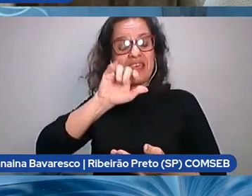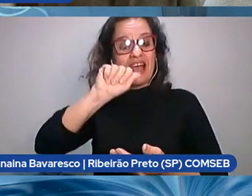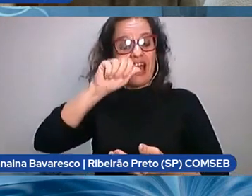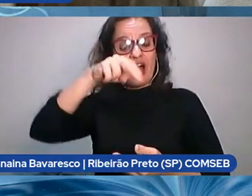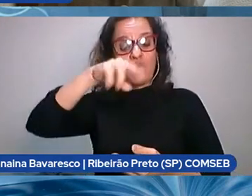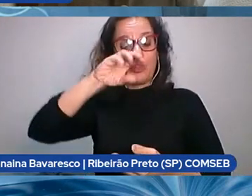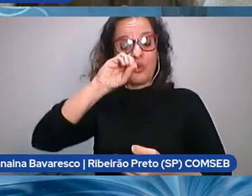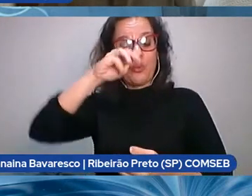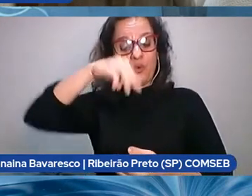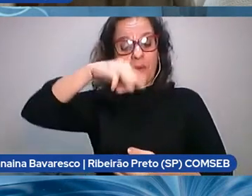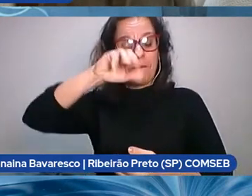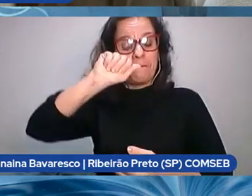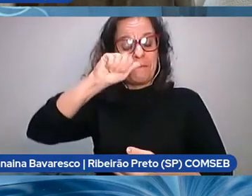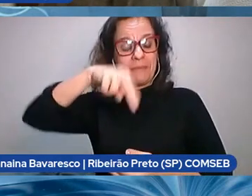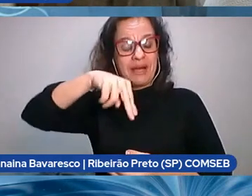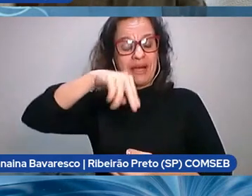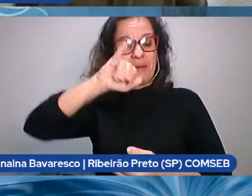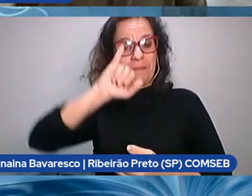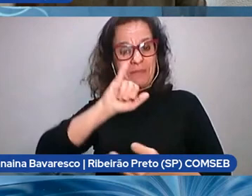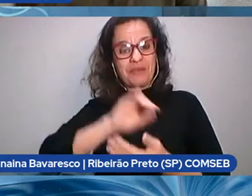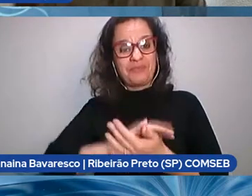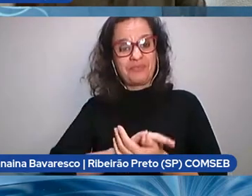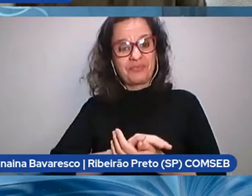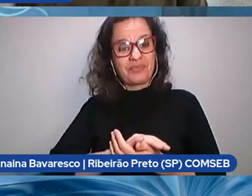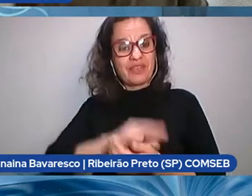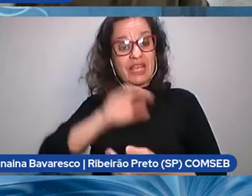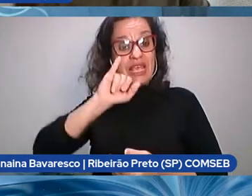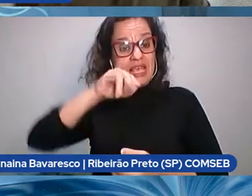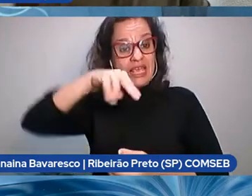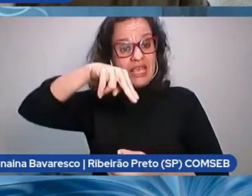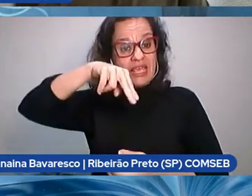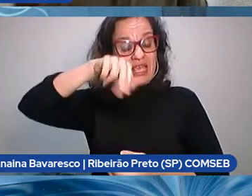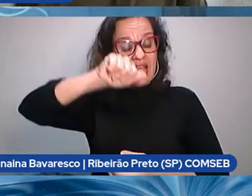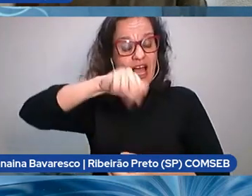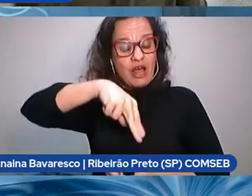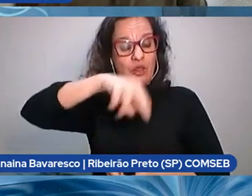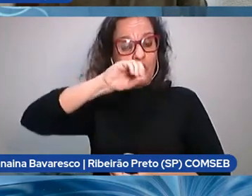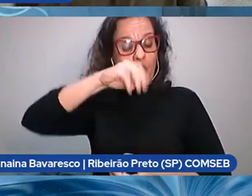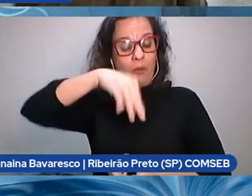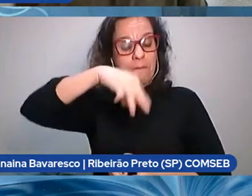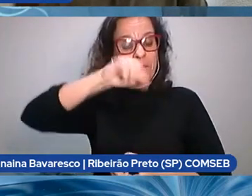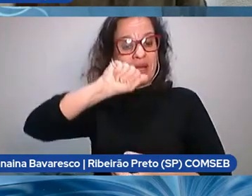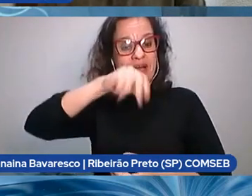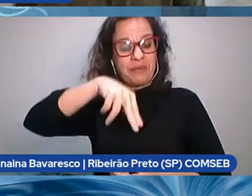só. Lá, aquele seguinte, aquele Yanomami raiz.